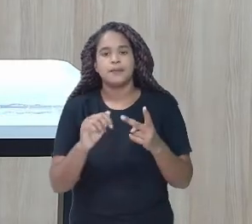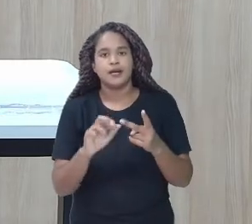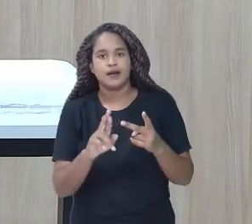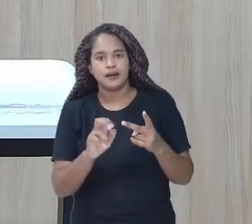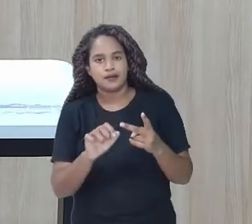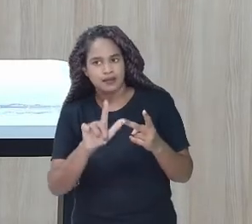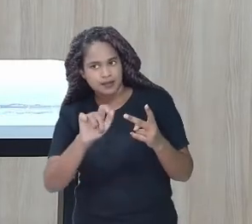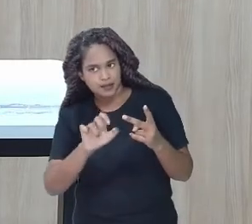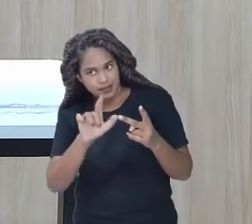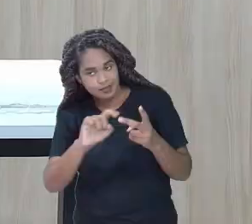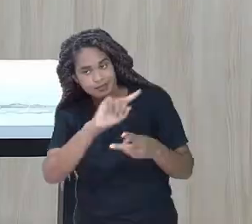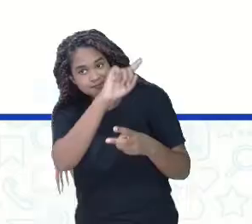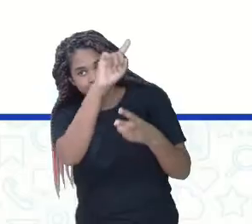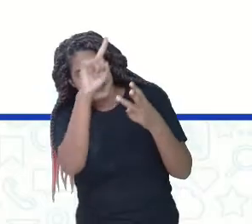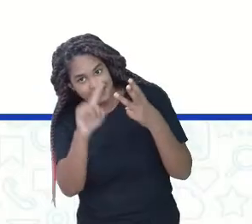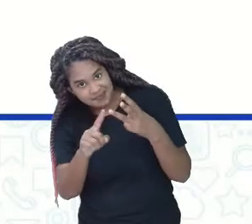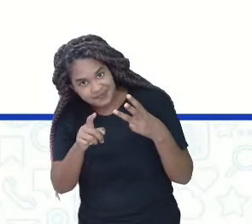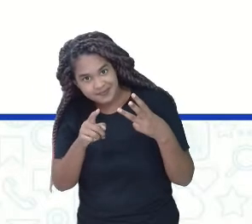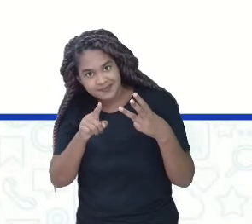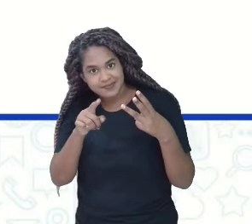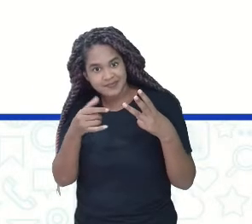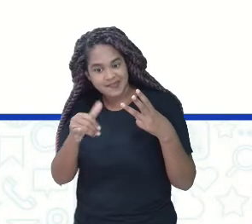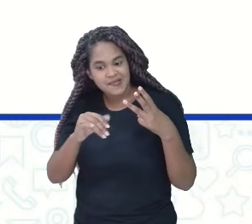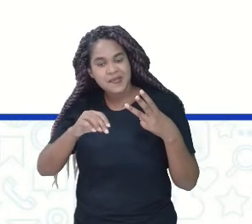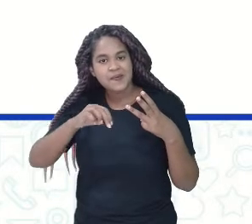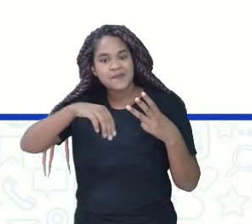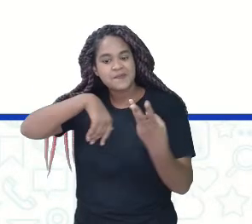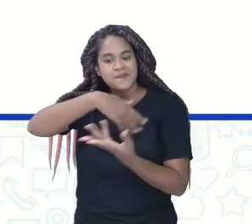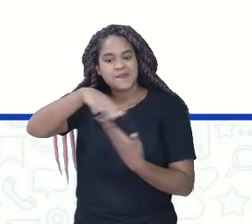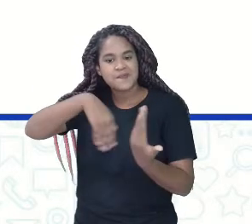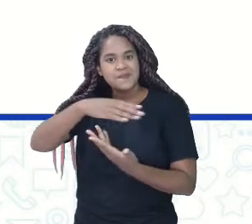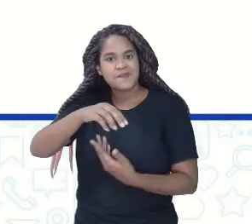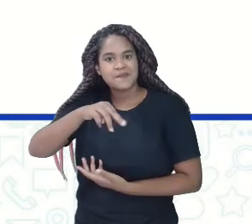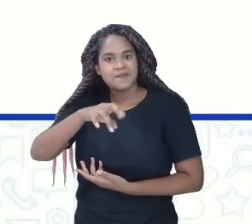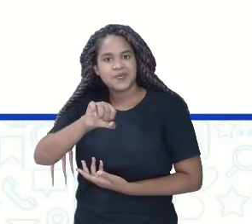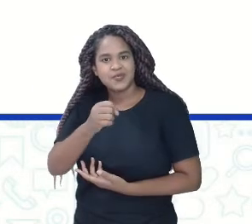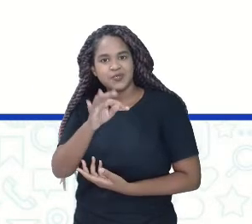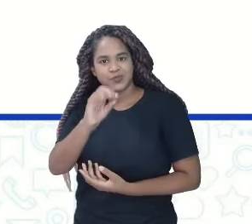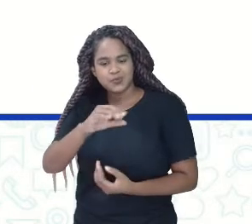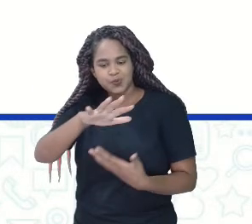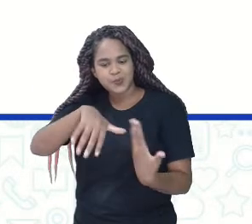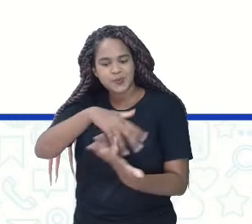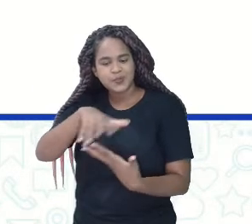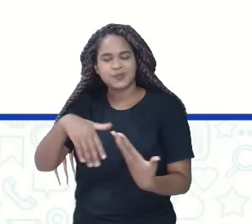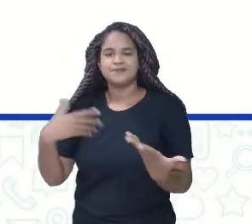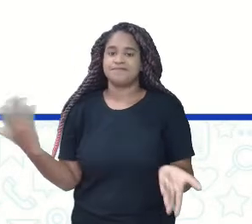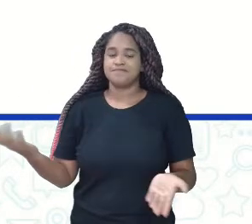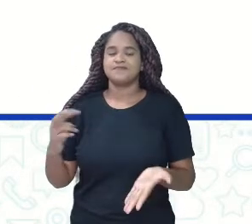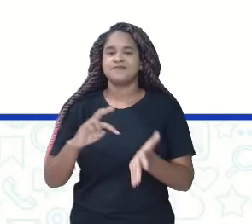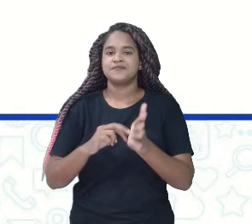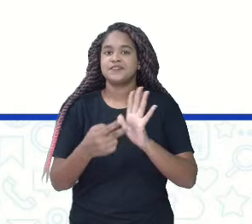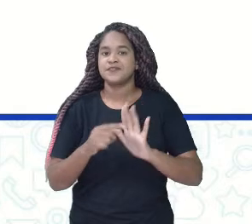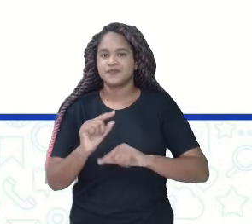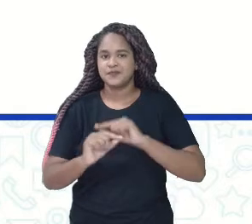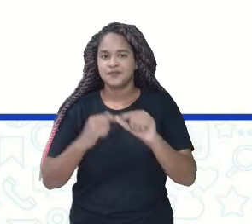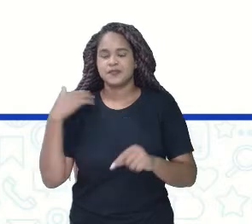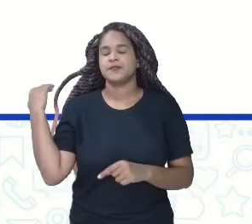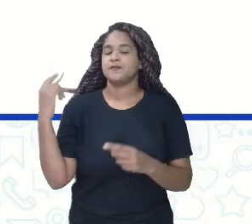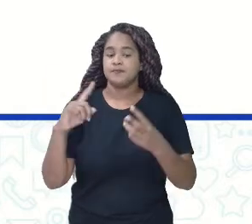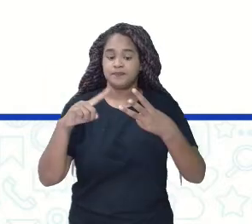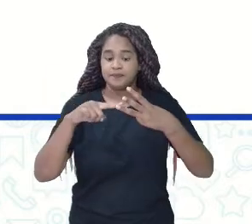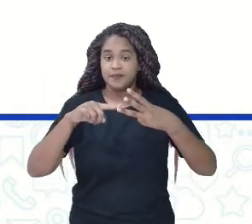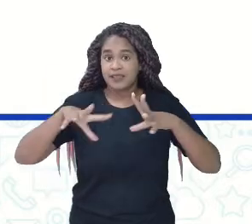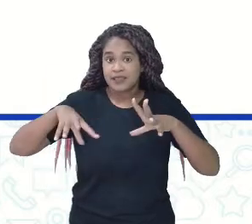e temos o circuito elétrico misto. Então, o que é o circuito elétrico misto? Eles são aqueles que